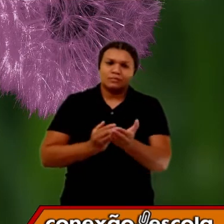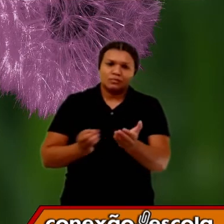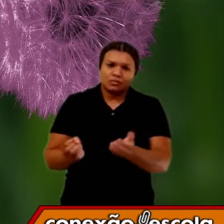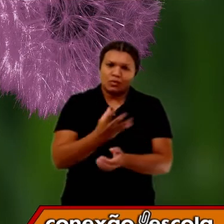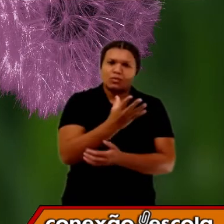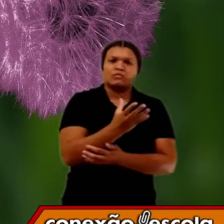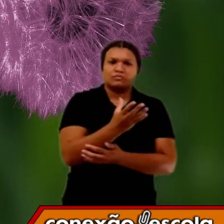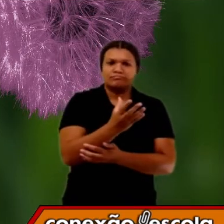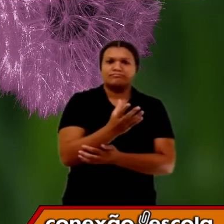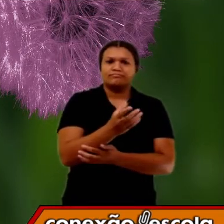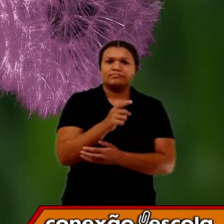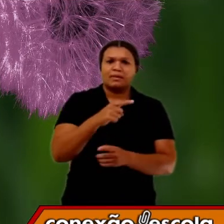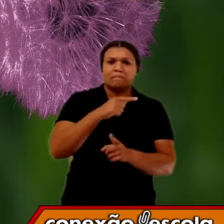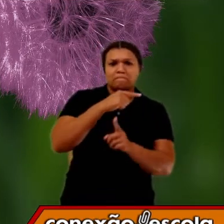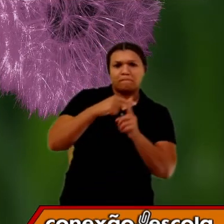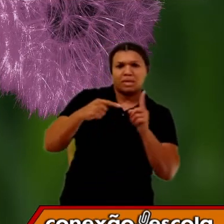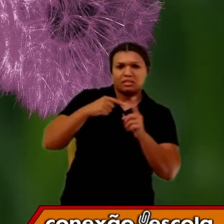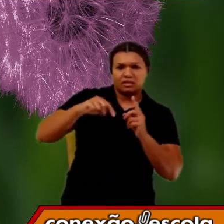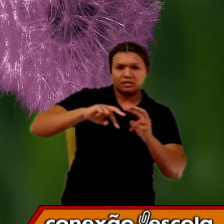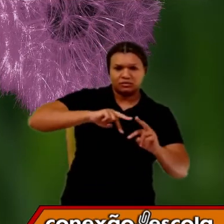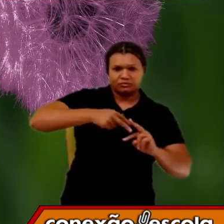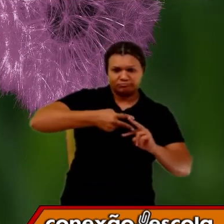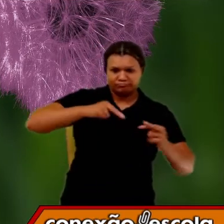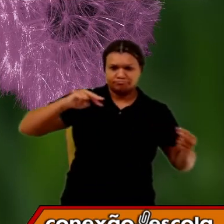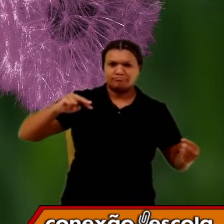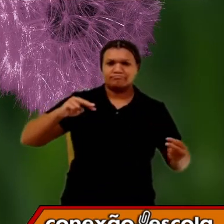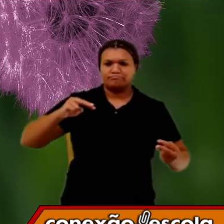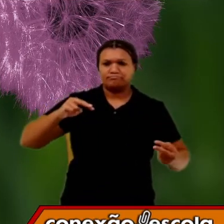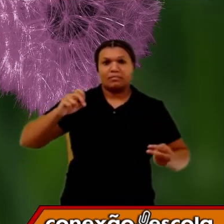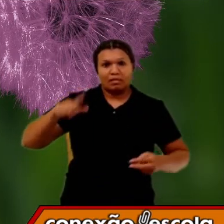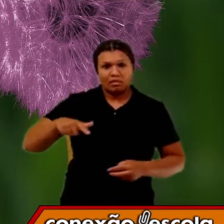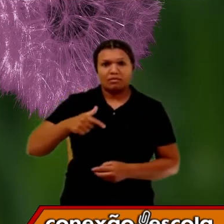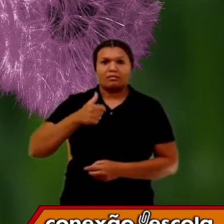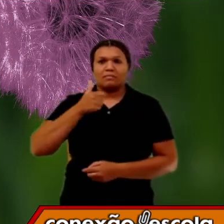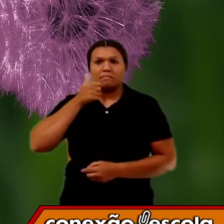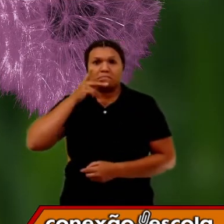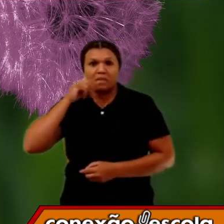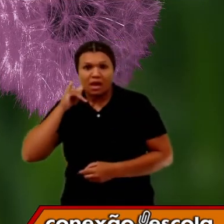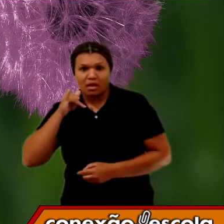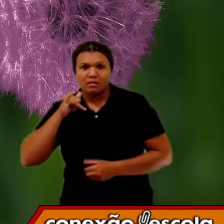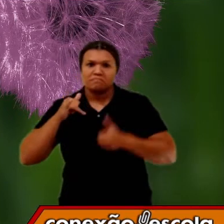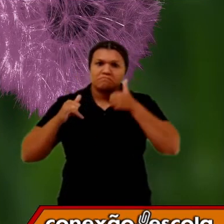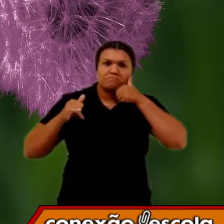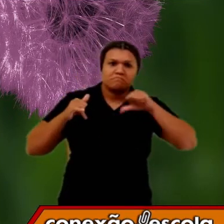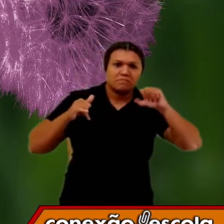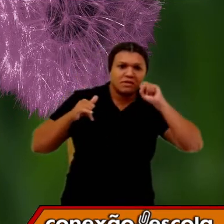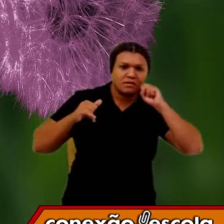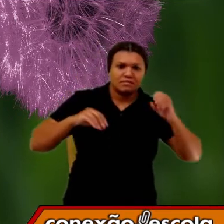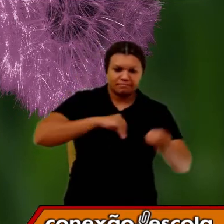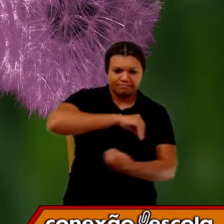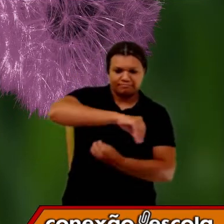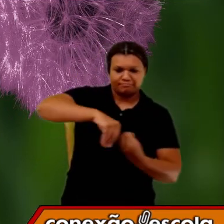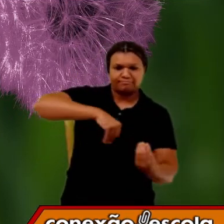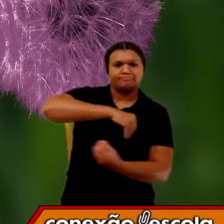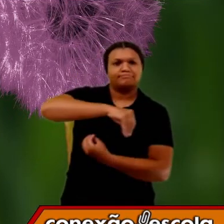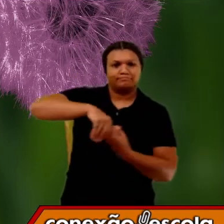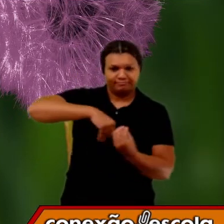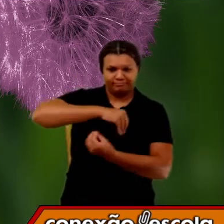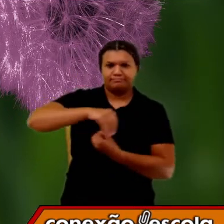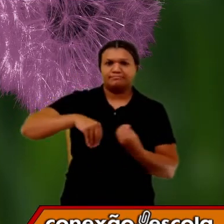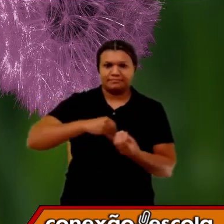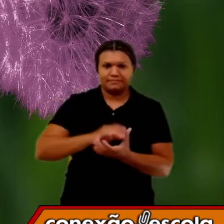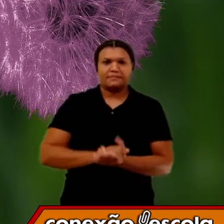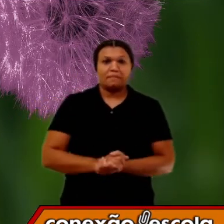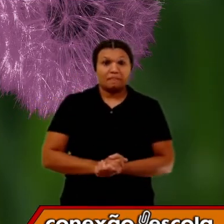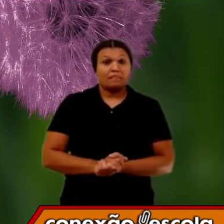cuja metade do material genético vem do pai biológico e outra metade do material genético vem da mãe